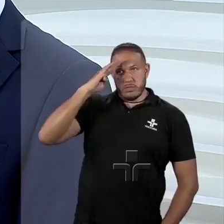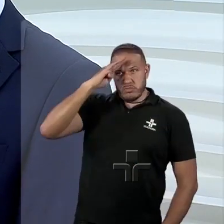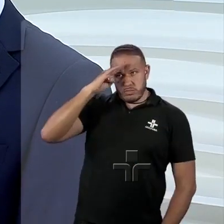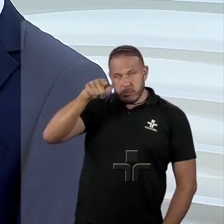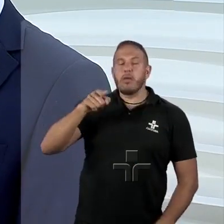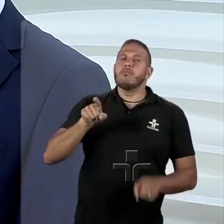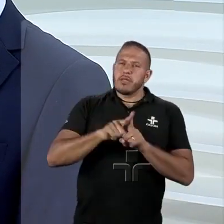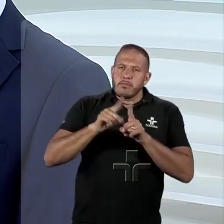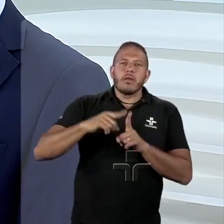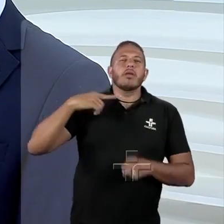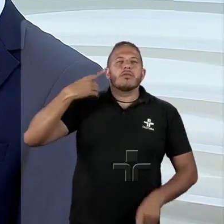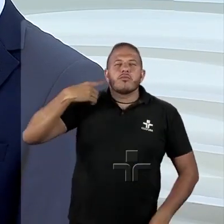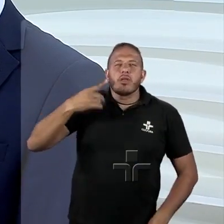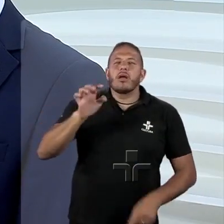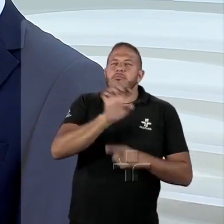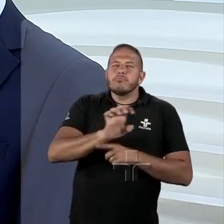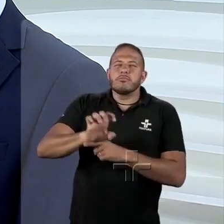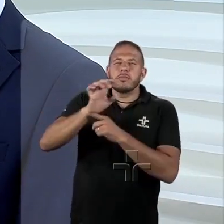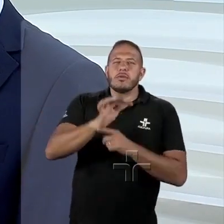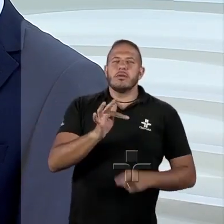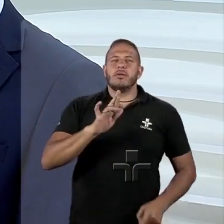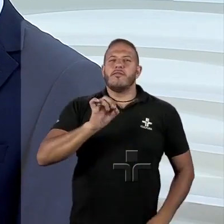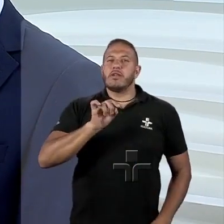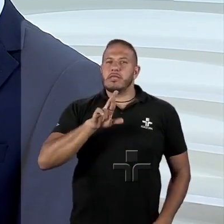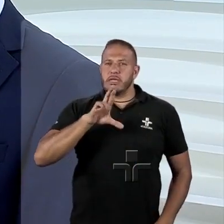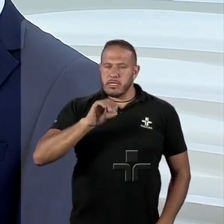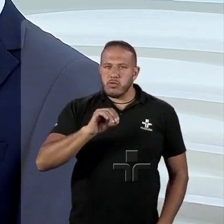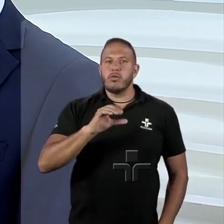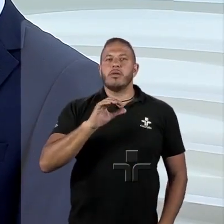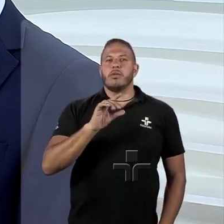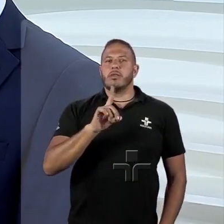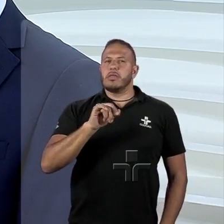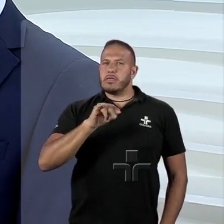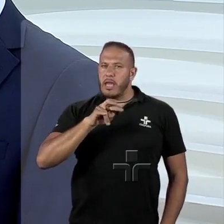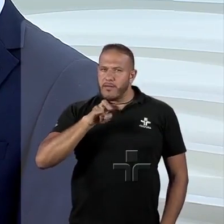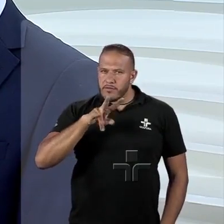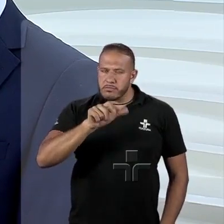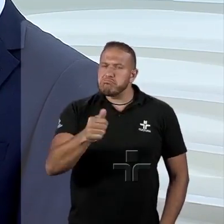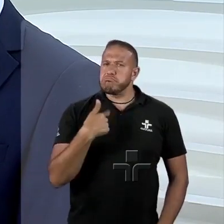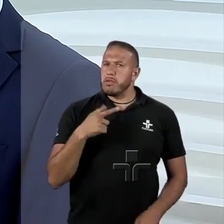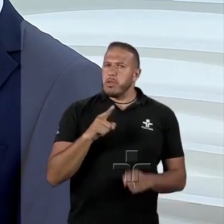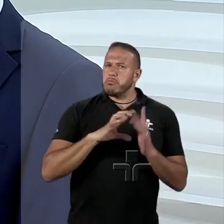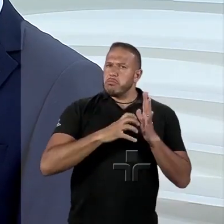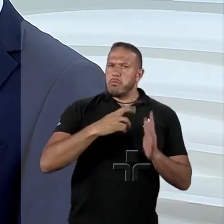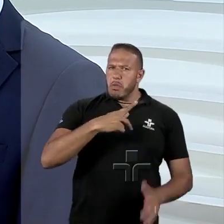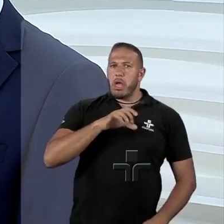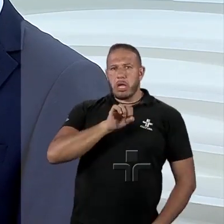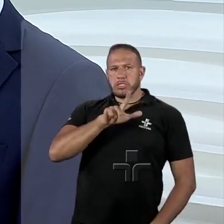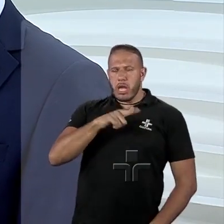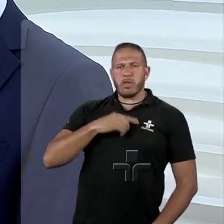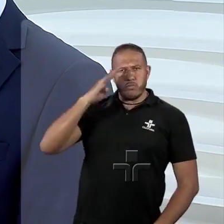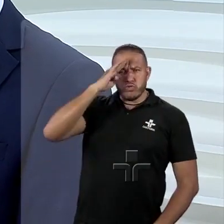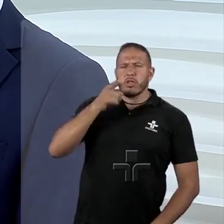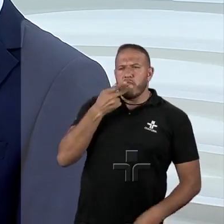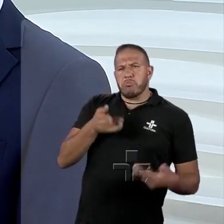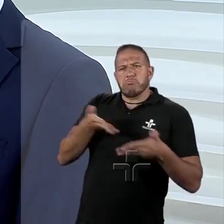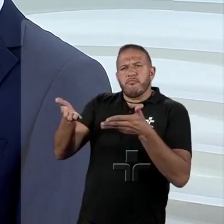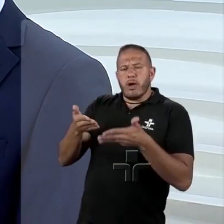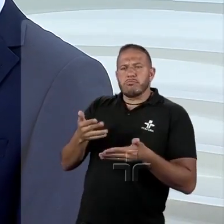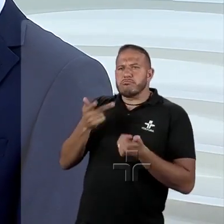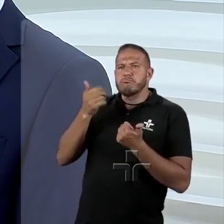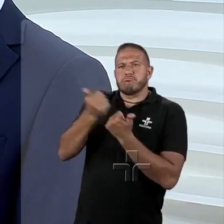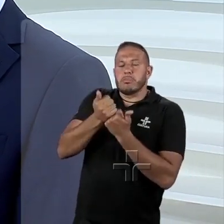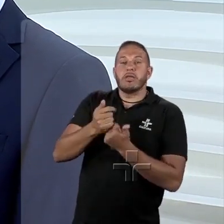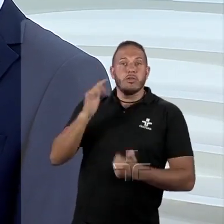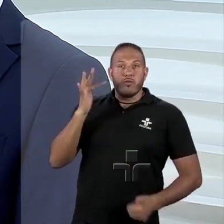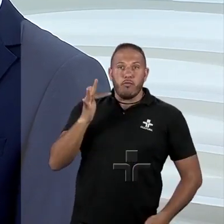deputado estadual, Frederico Dávila, também muito bem eleito pelo PSL, falou autorizado por Jair Bolsonaro. E o futuro ministro da